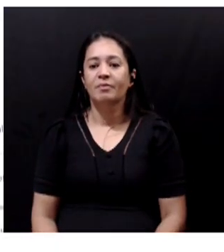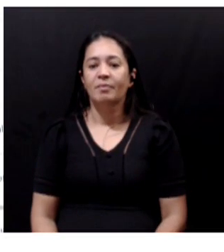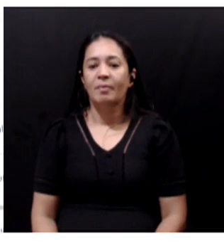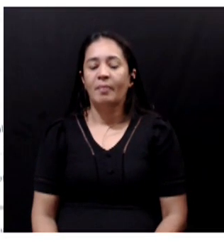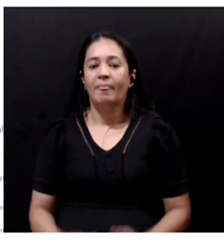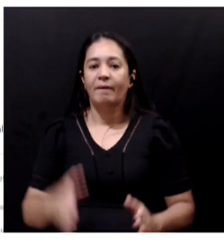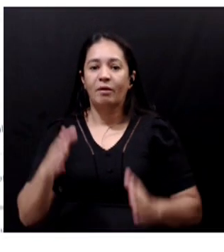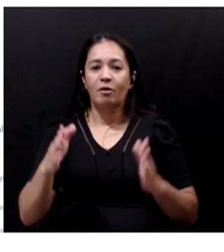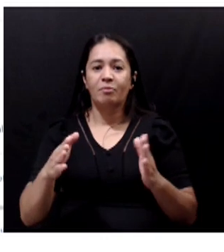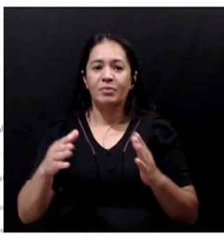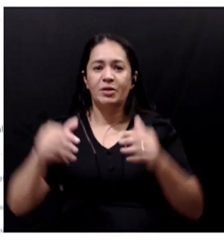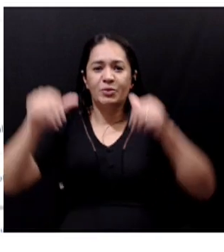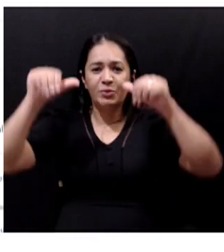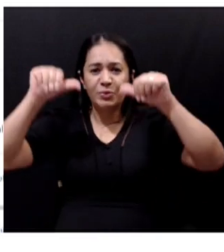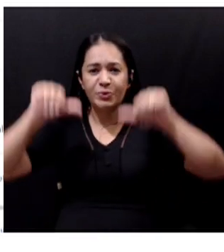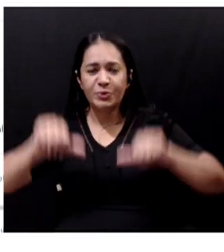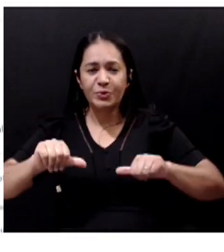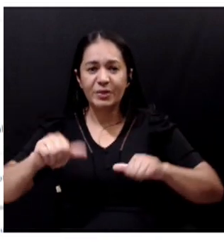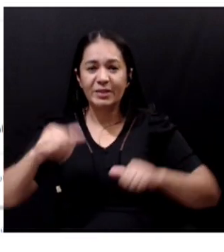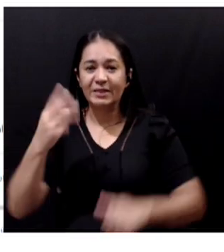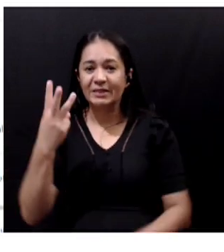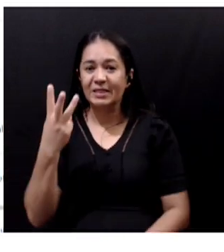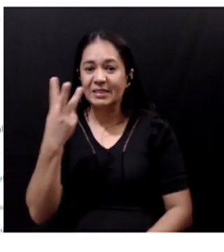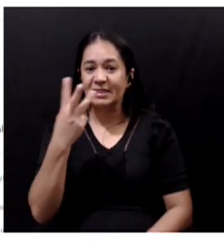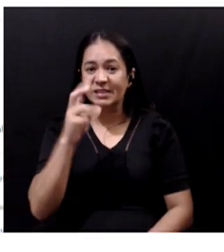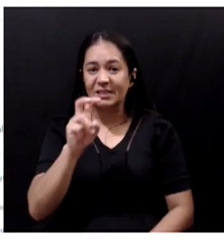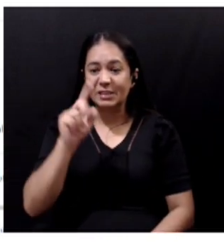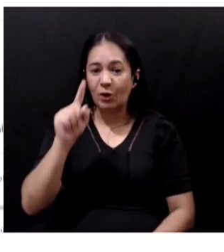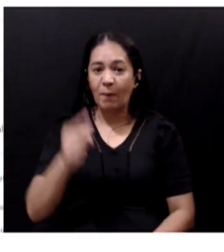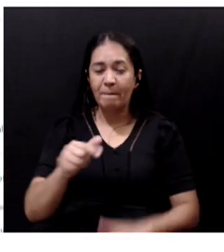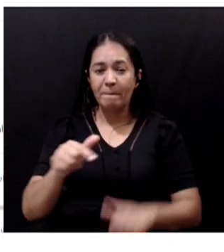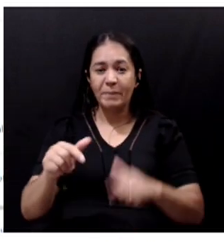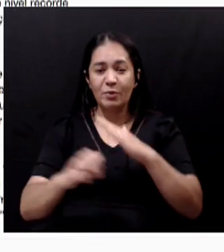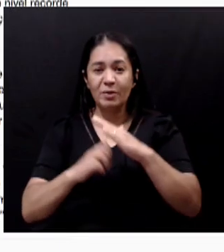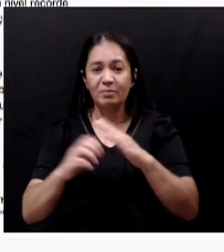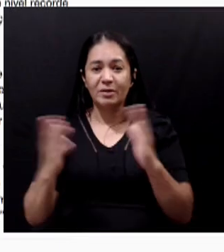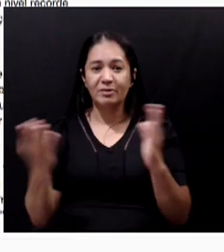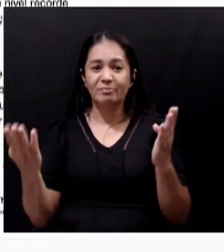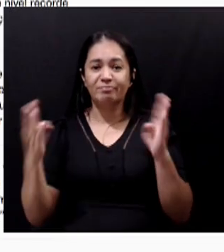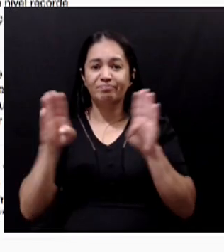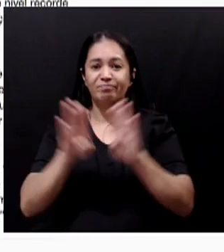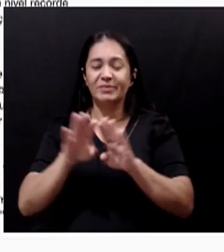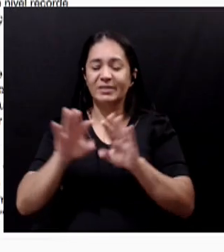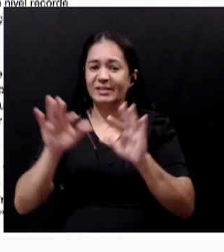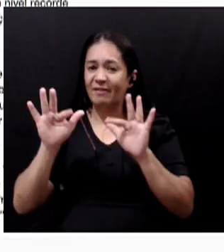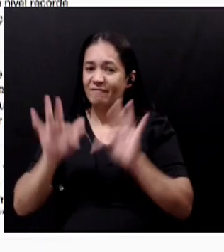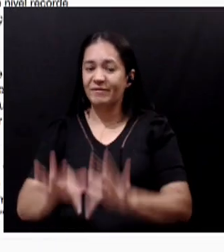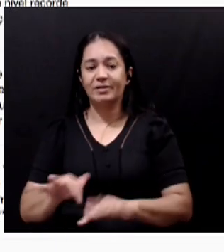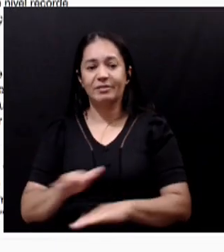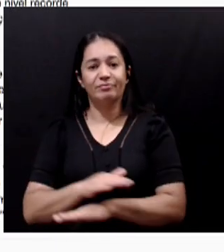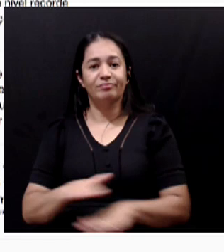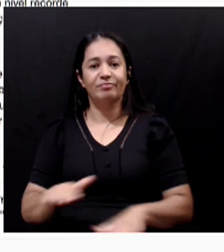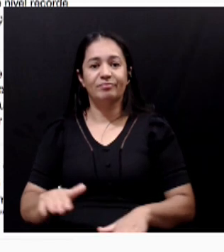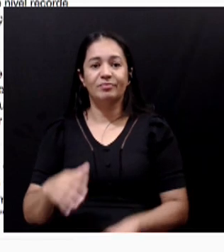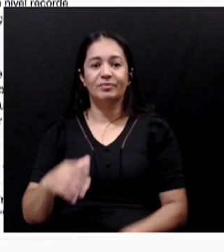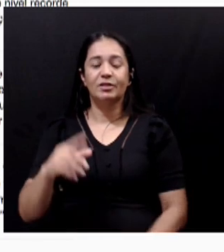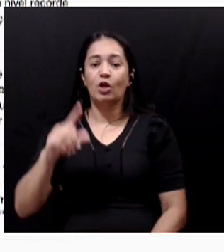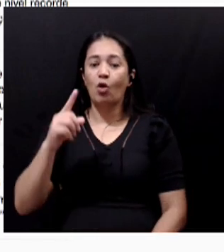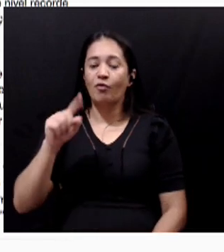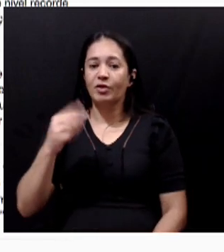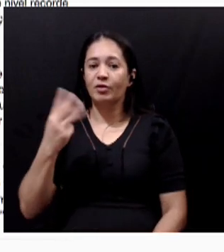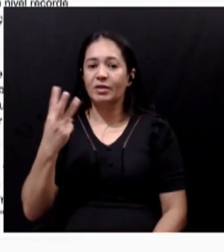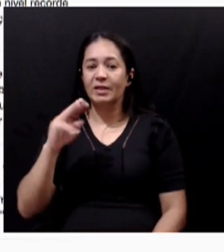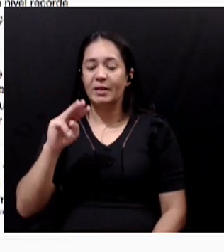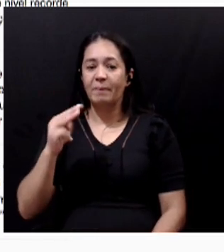crítico, 335 mil empresas fecharam em definitivo e 1,3 milhão de trabalhadores